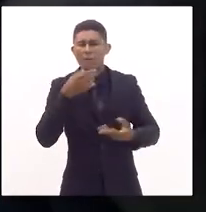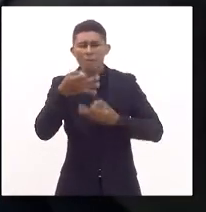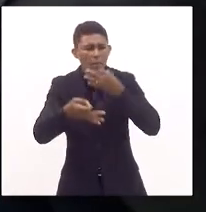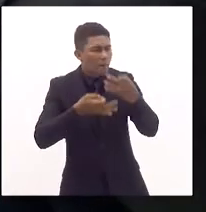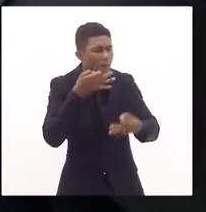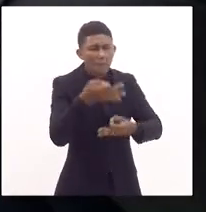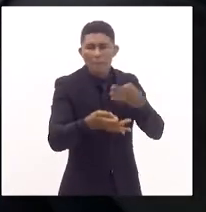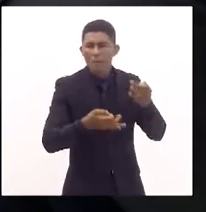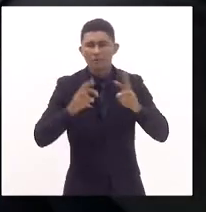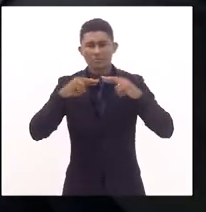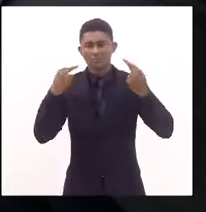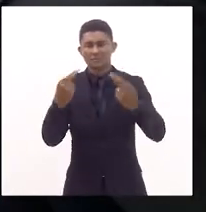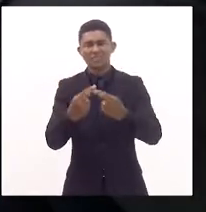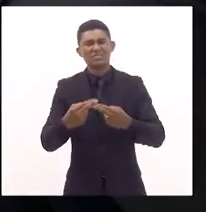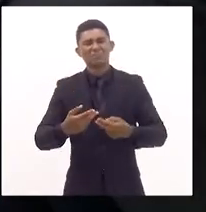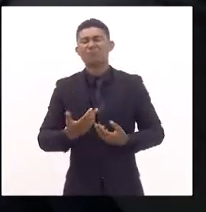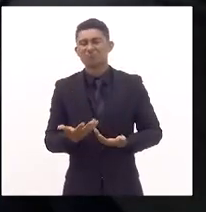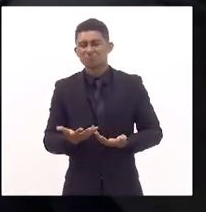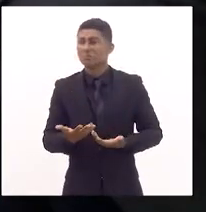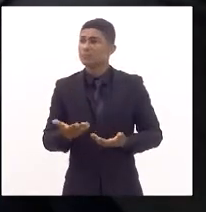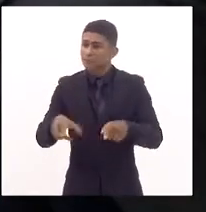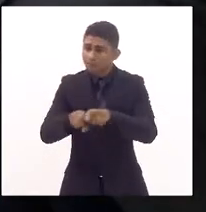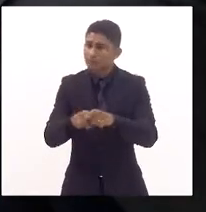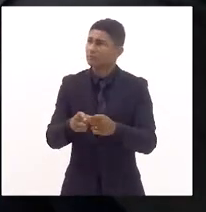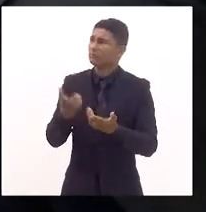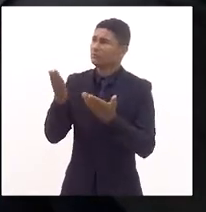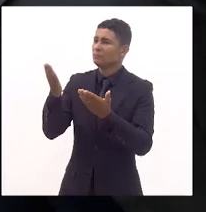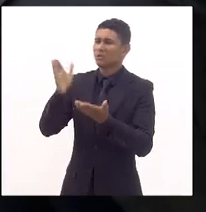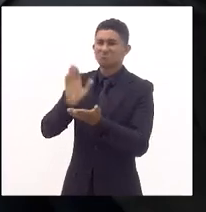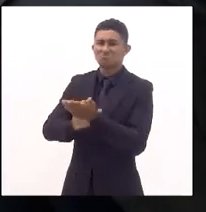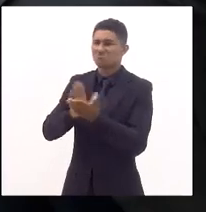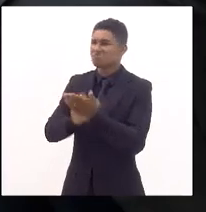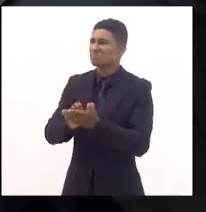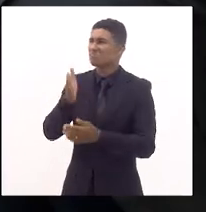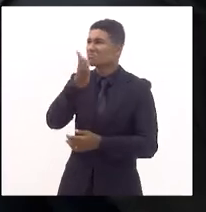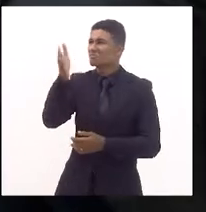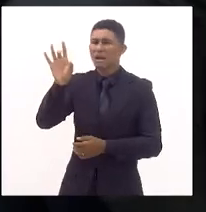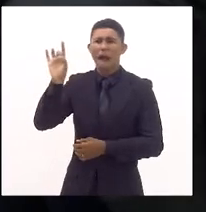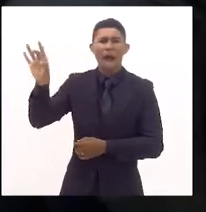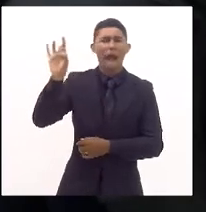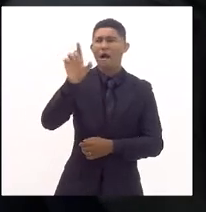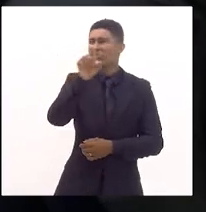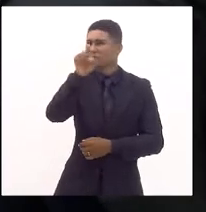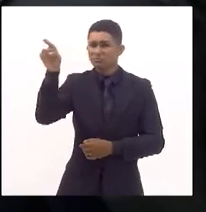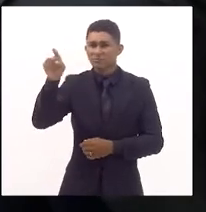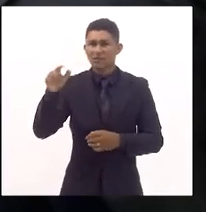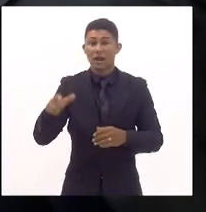colocações, e eu quero aqui parabenizar a cada um que participou